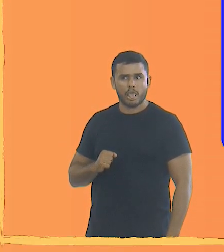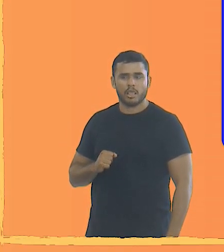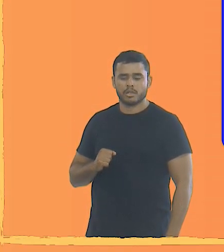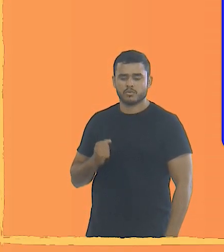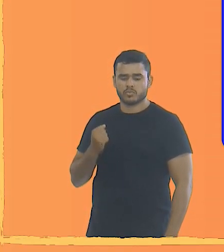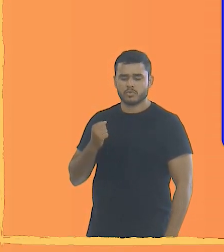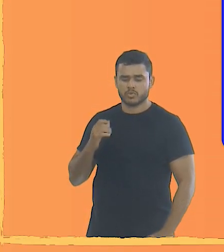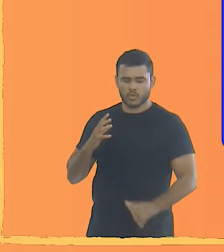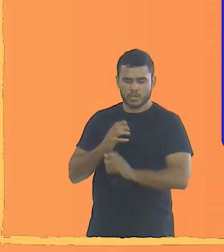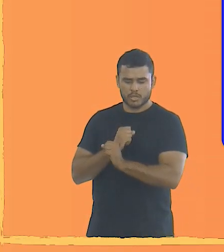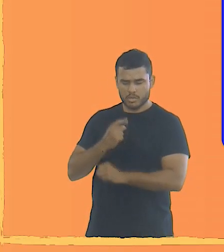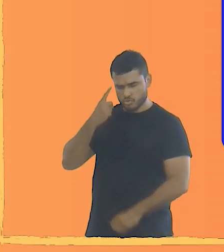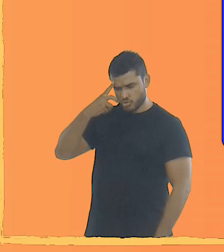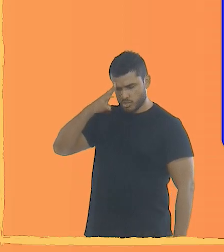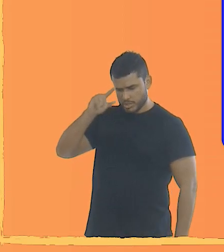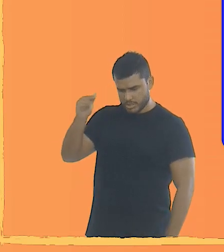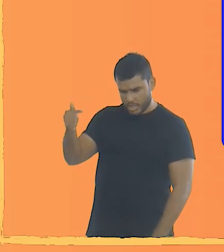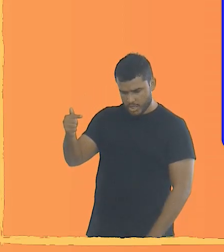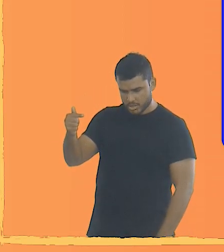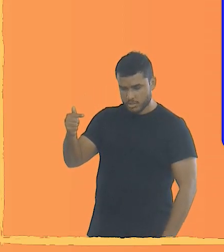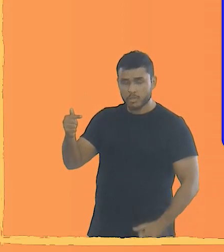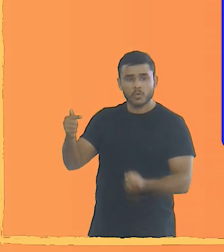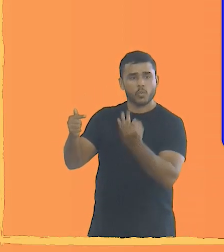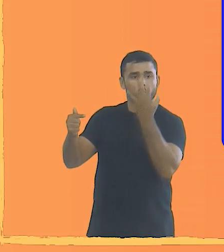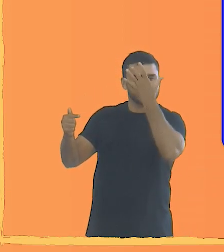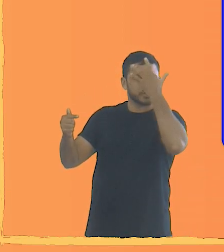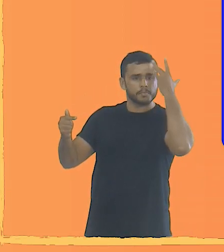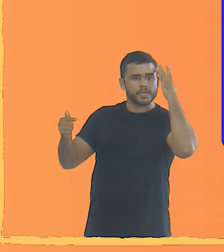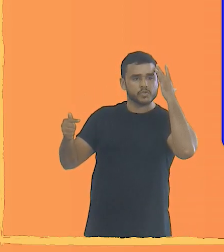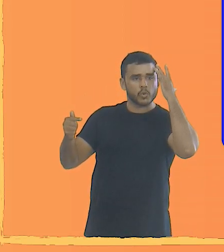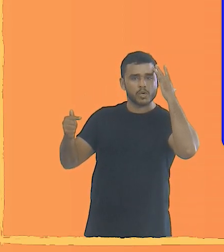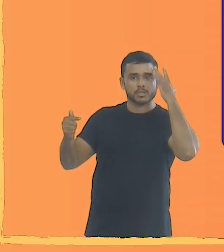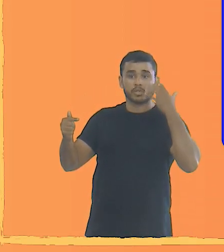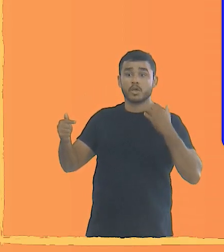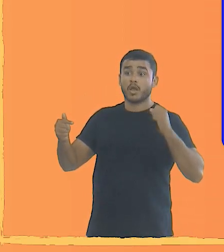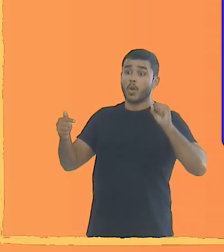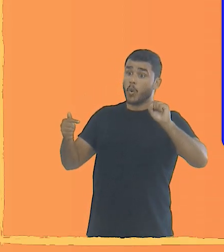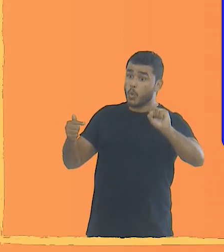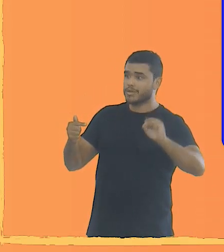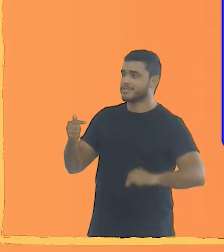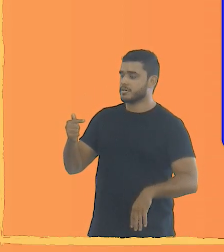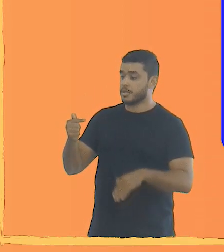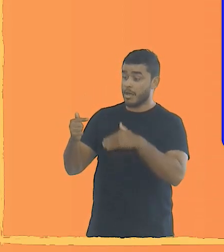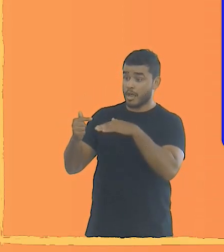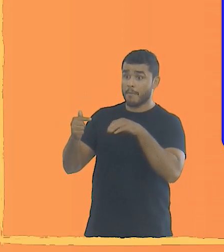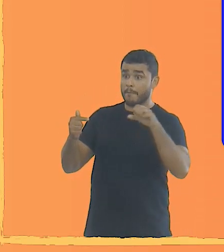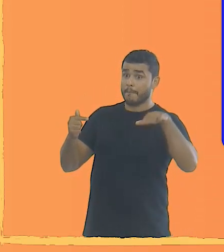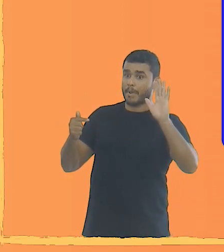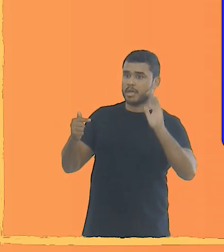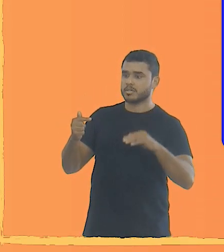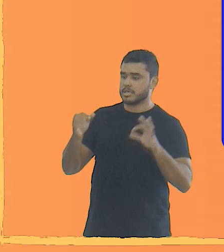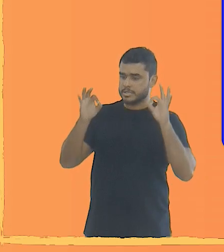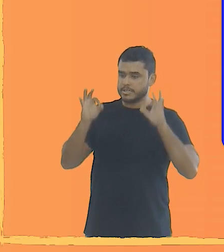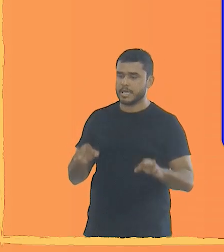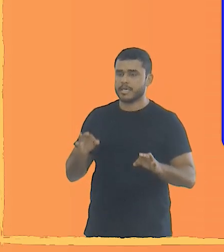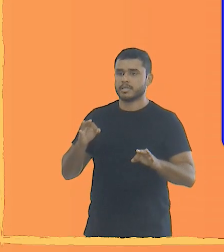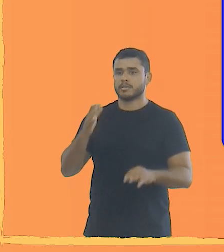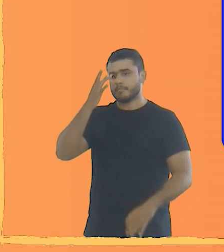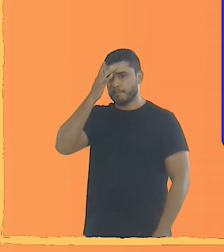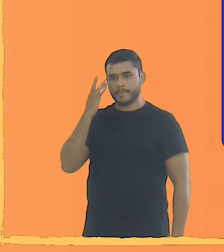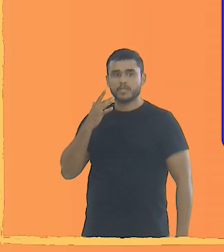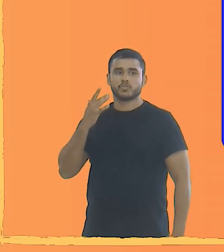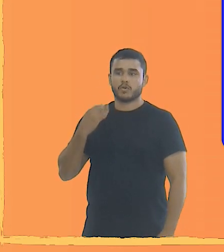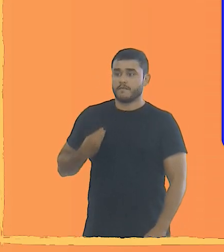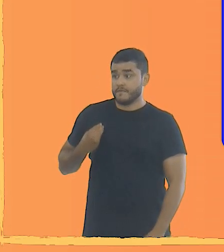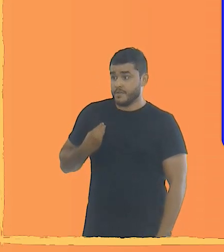aniversário? Quantas respostas tem para essa pergunta? 12. Quantas pessoas eu preciso ter num grupo para